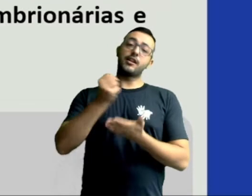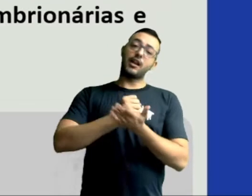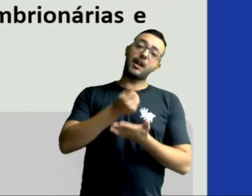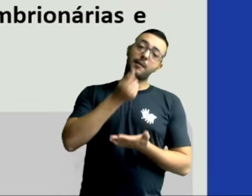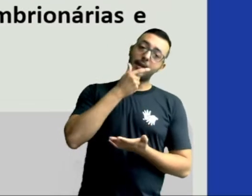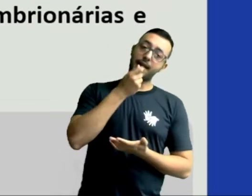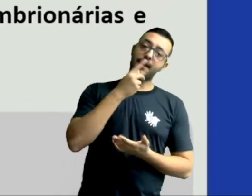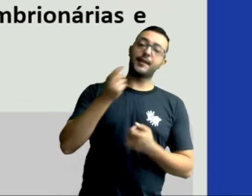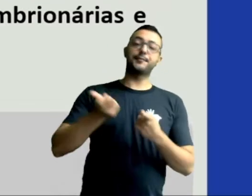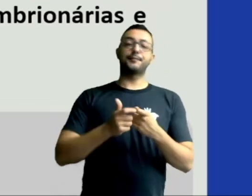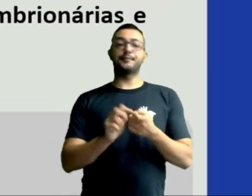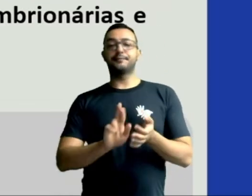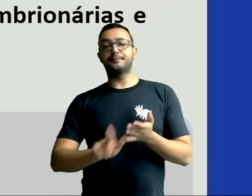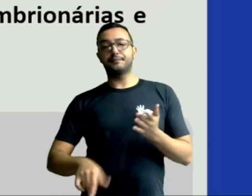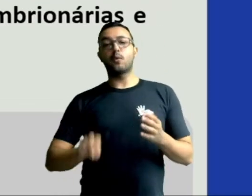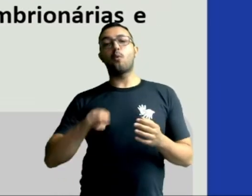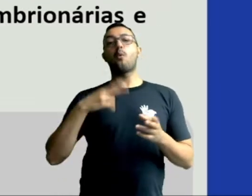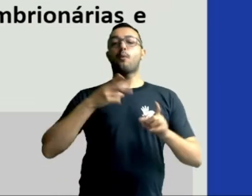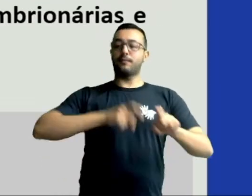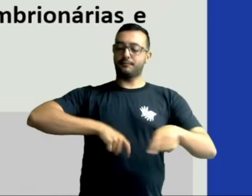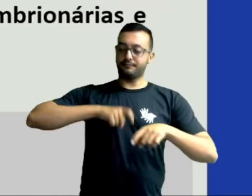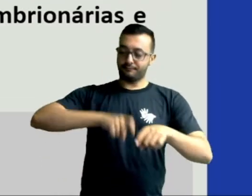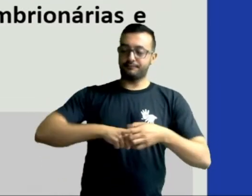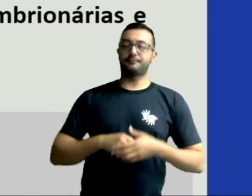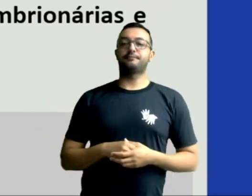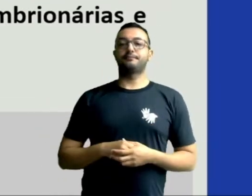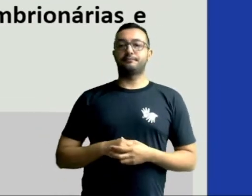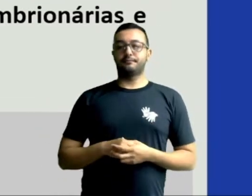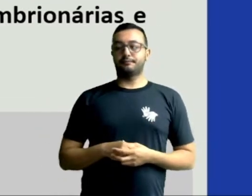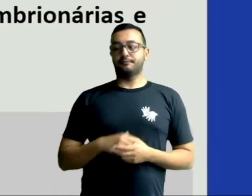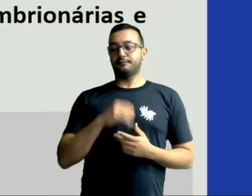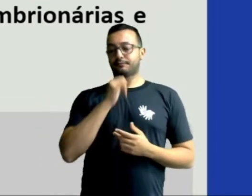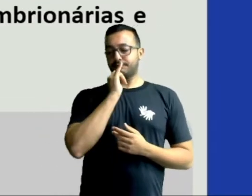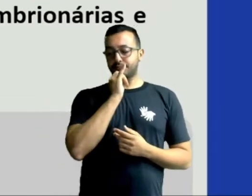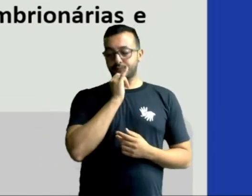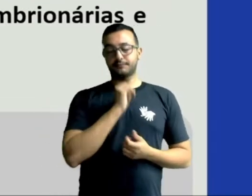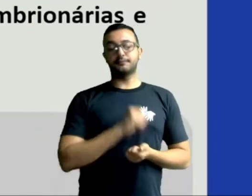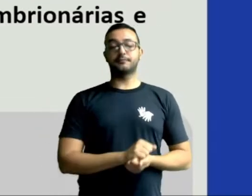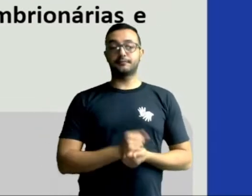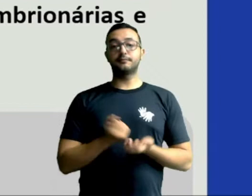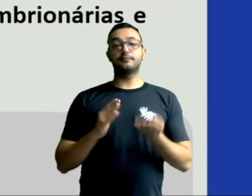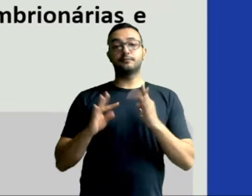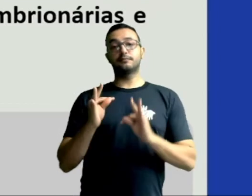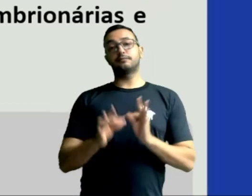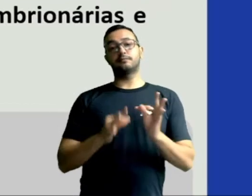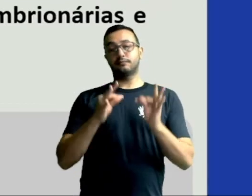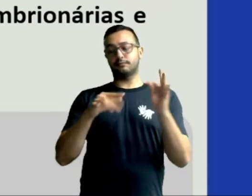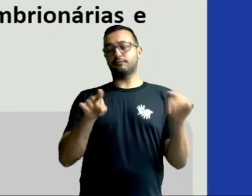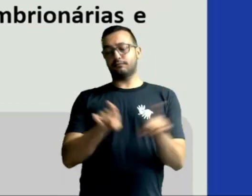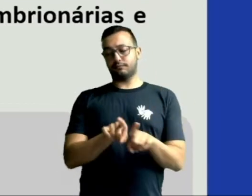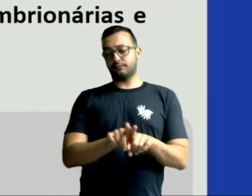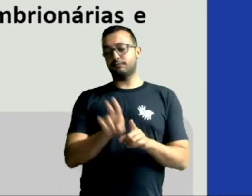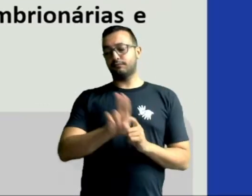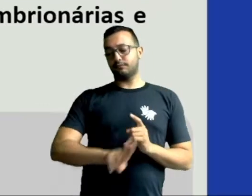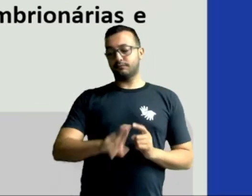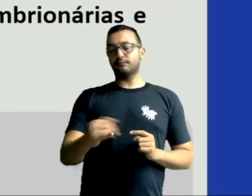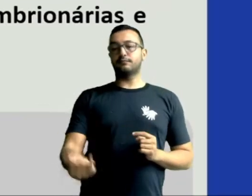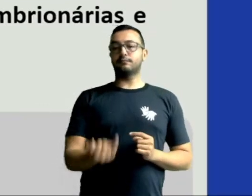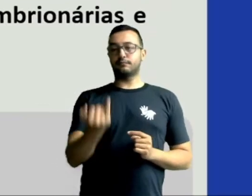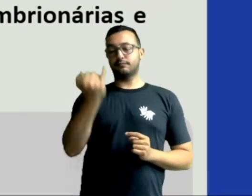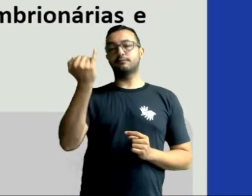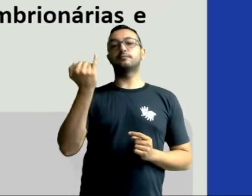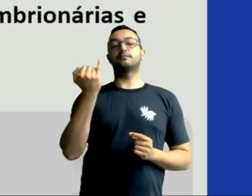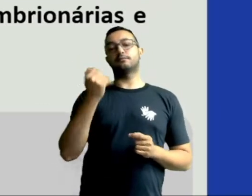uso na medicina ou na agricultura, né? Por exemplo, a biotecnologia ela também tem um uso extremamente importante